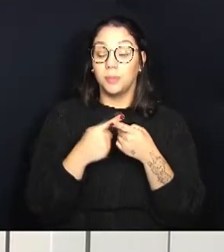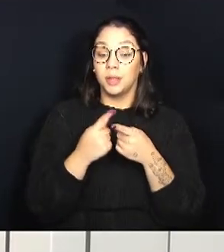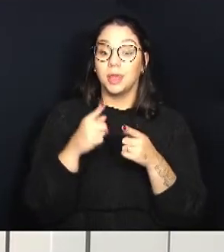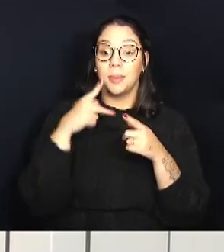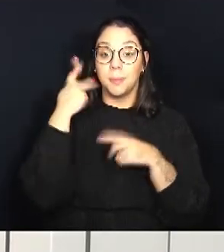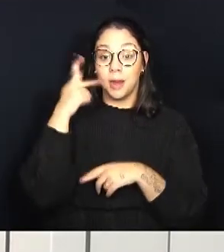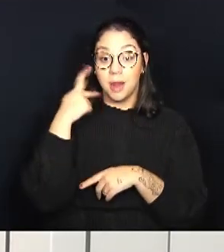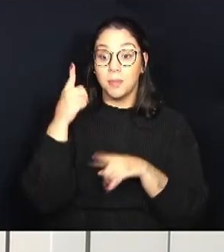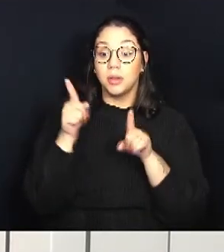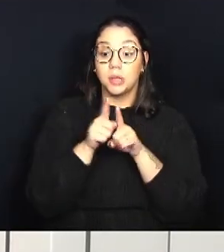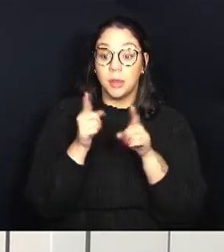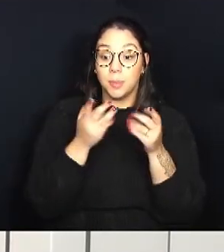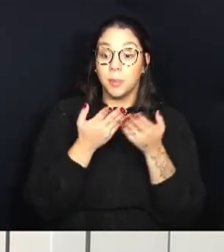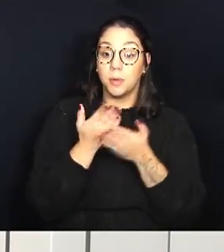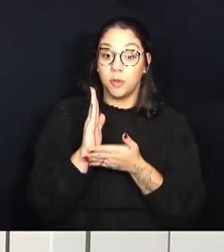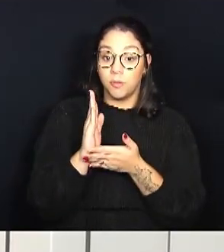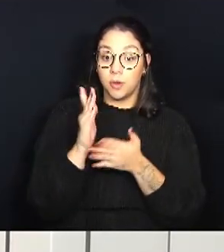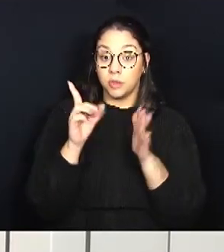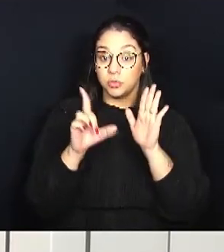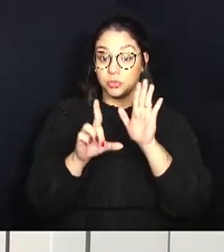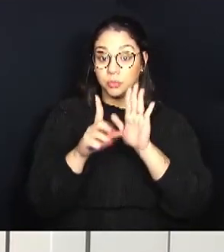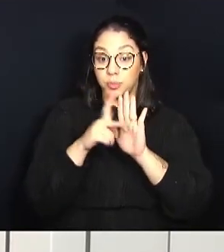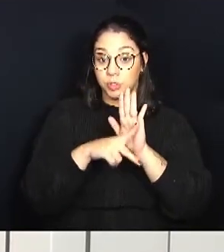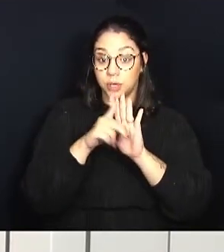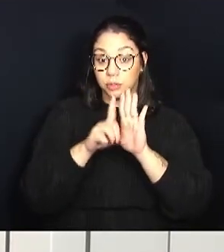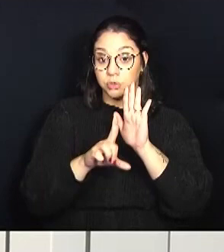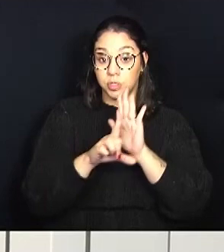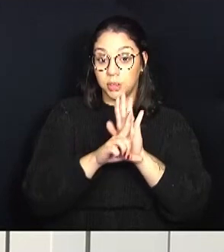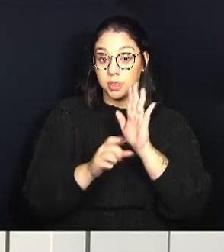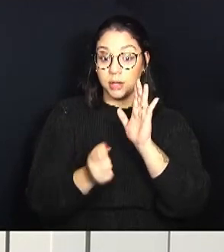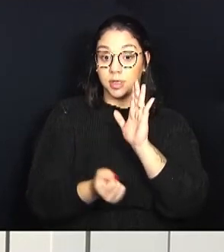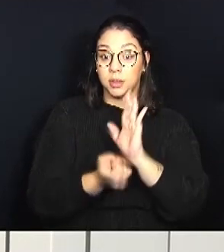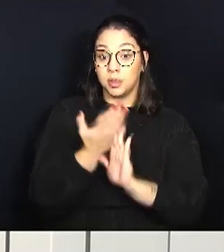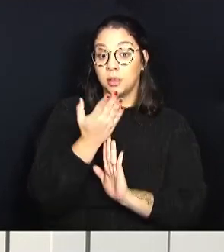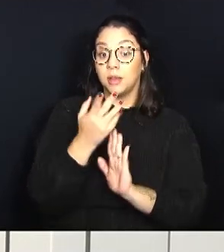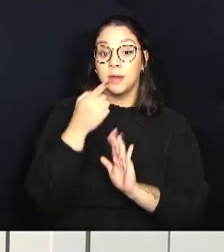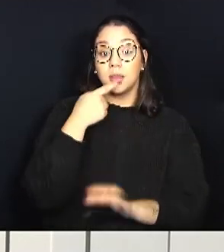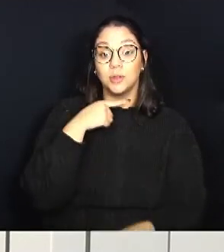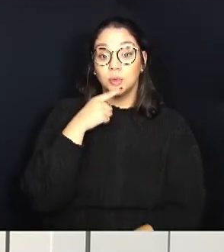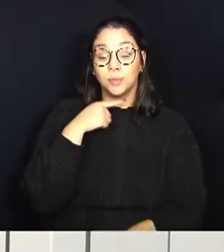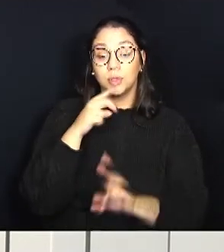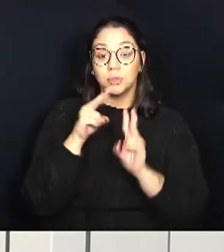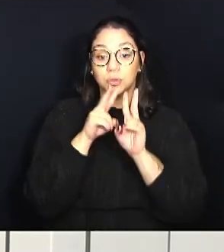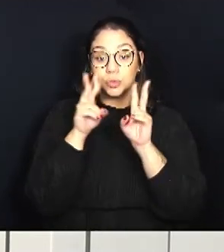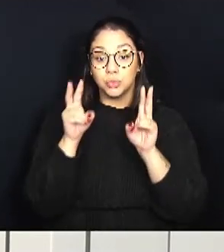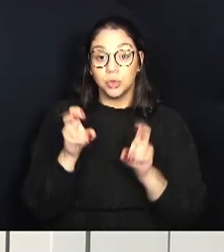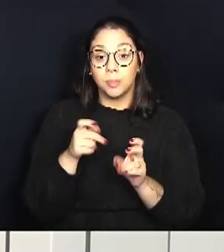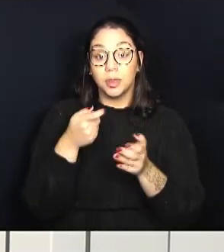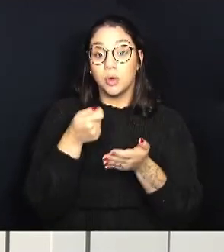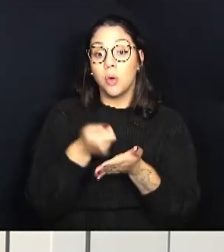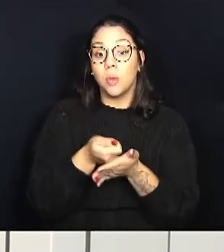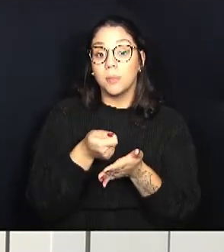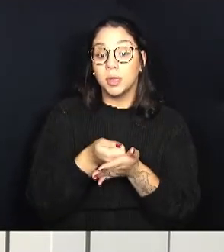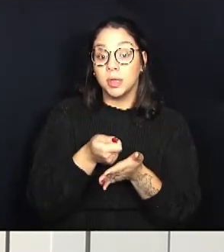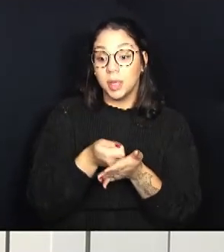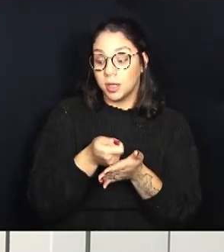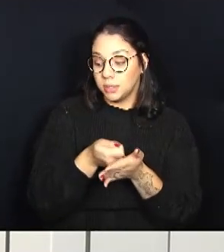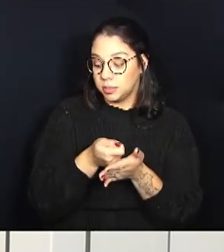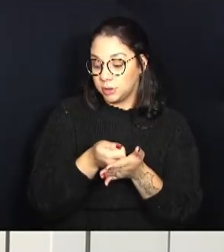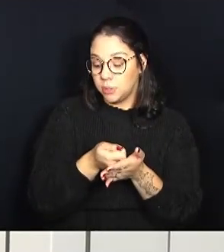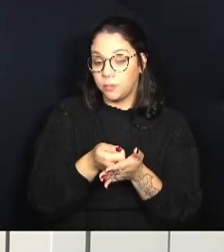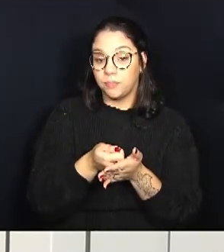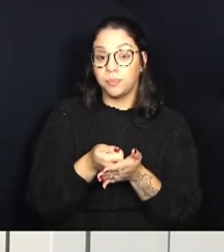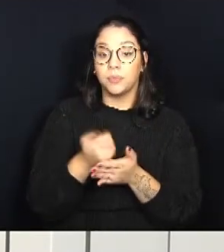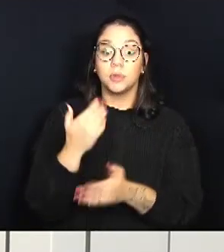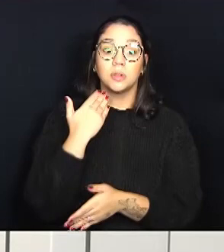também aprovaram o projeto de lei de autoria do vereador Eduardo Magoga sobre a obrigatoriedade das agências